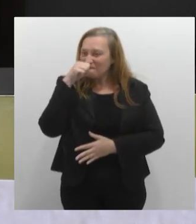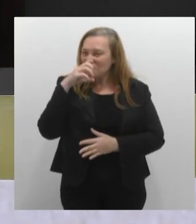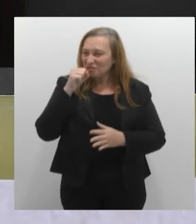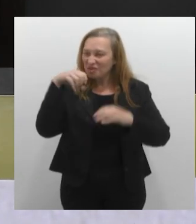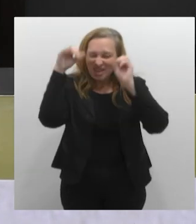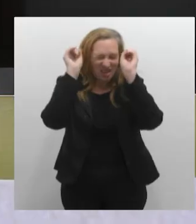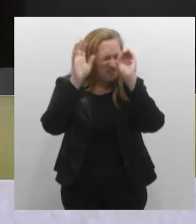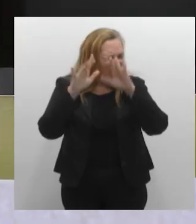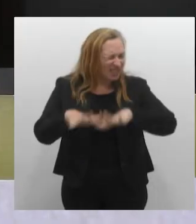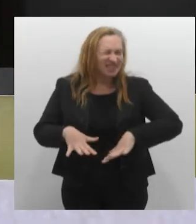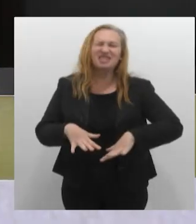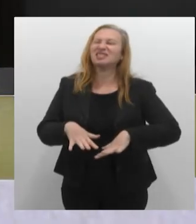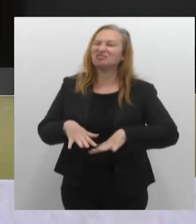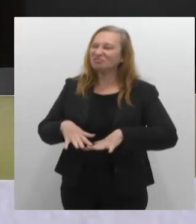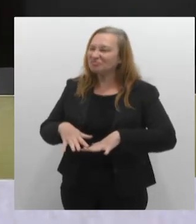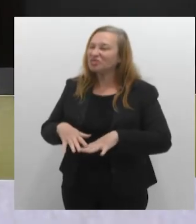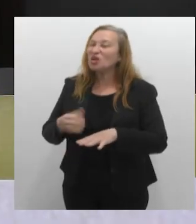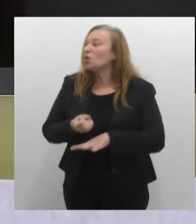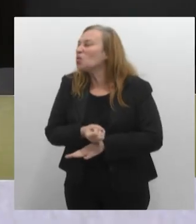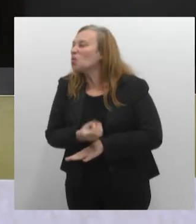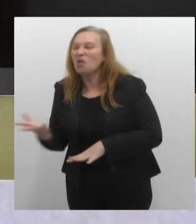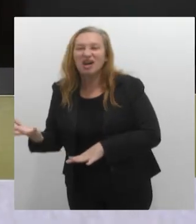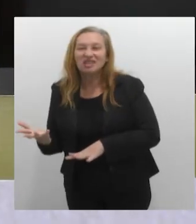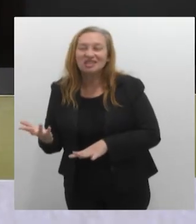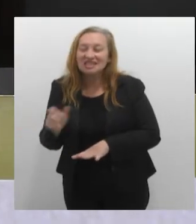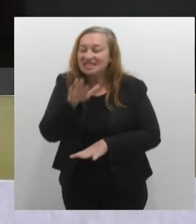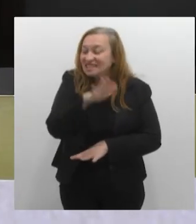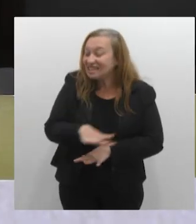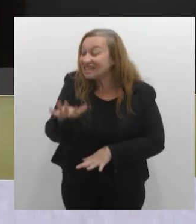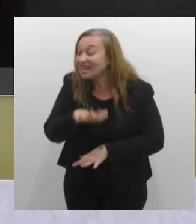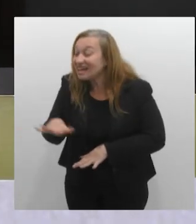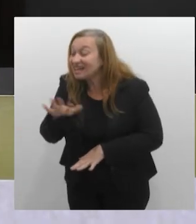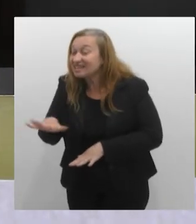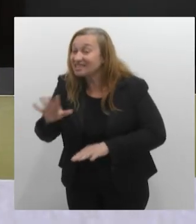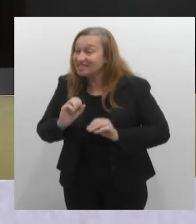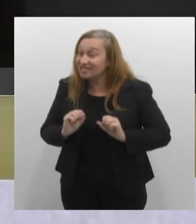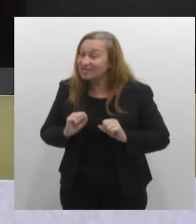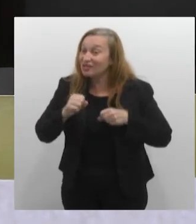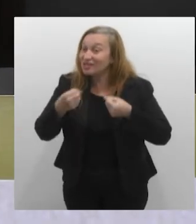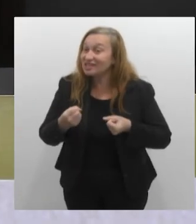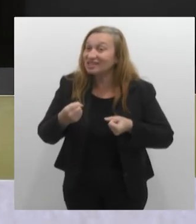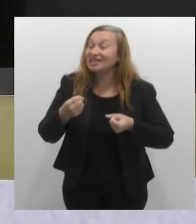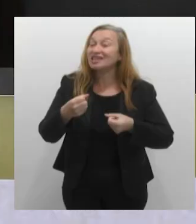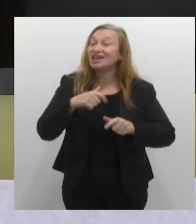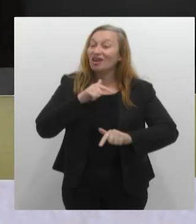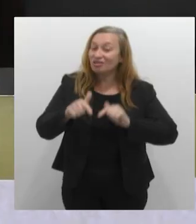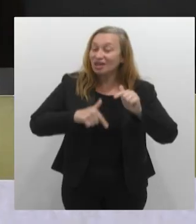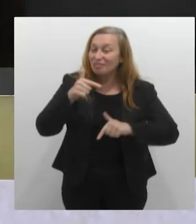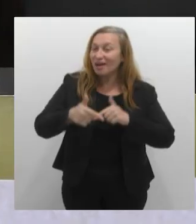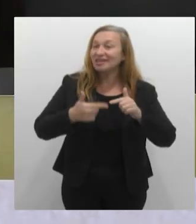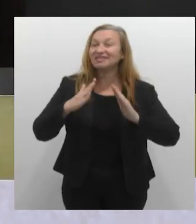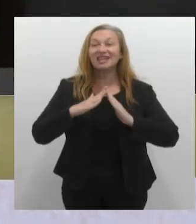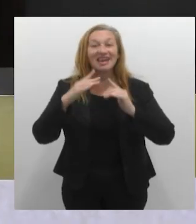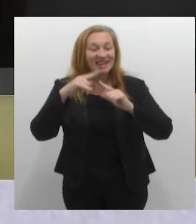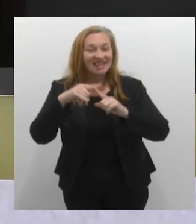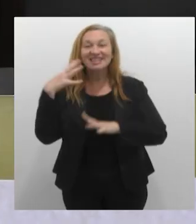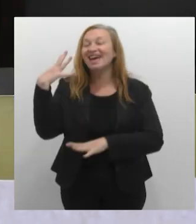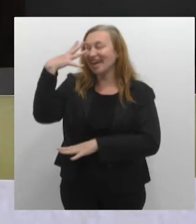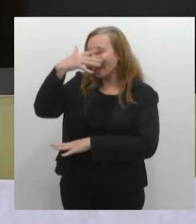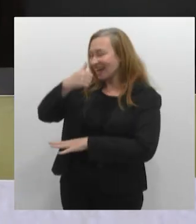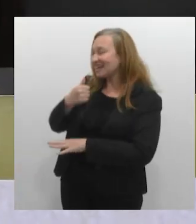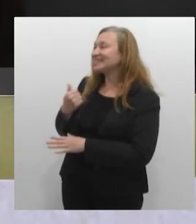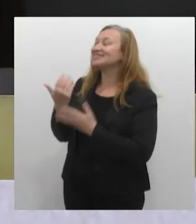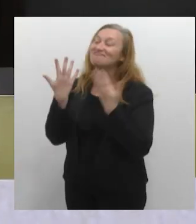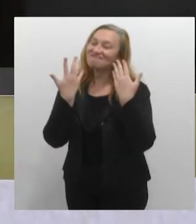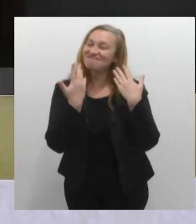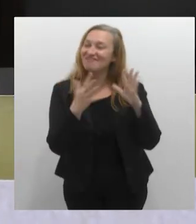bênção. Poder ver quantidade de crianças ali dedicadas ao serviço da nossa igreja. A nossa igreja é linda demais. Uma